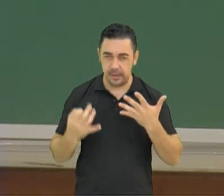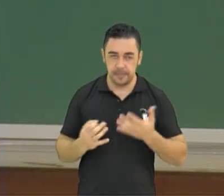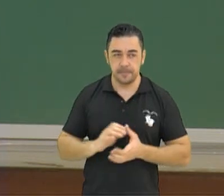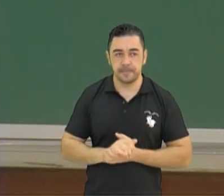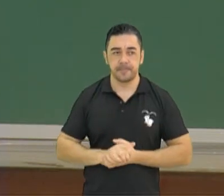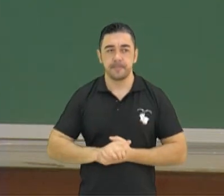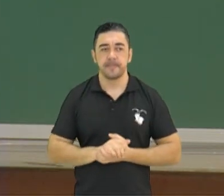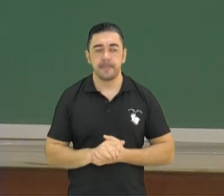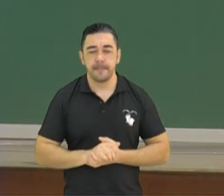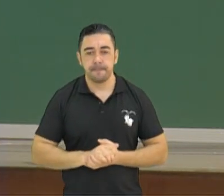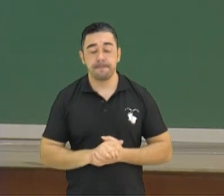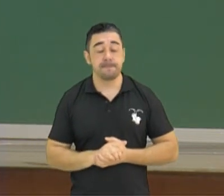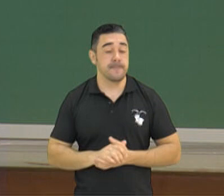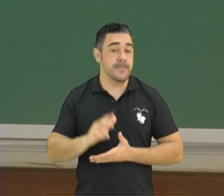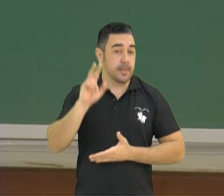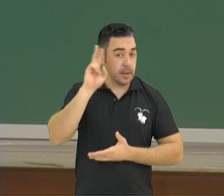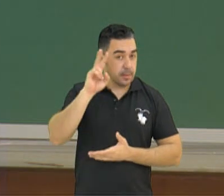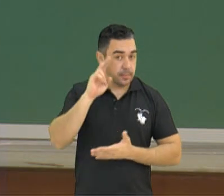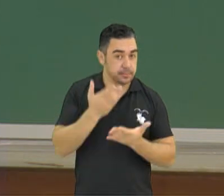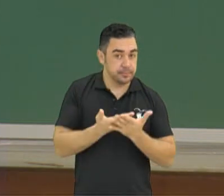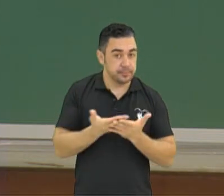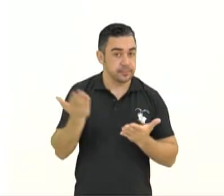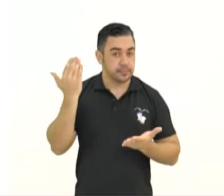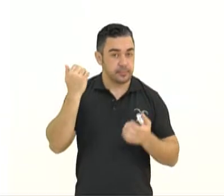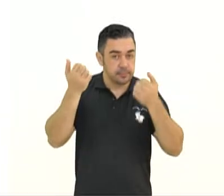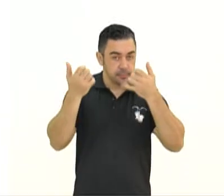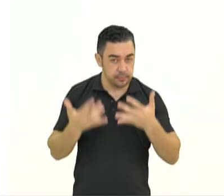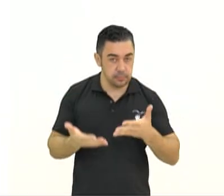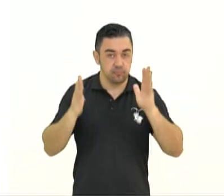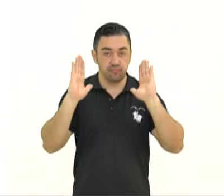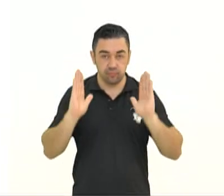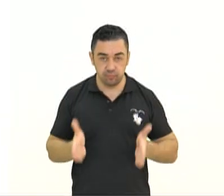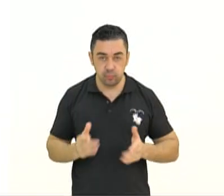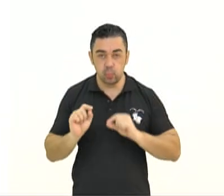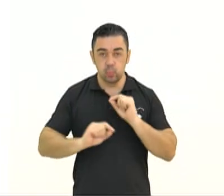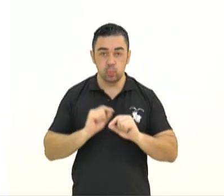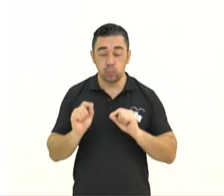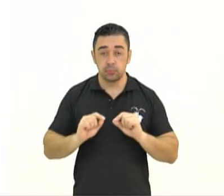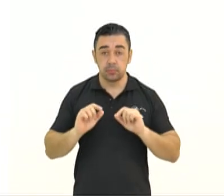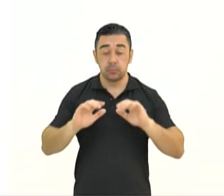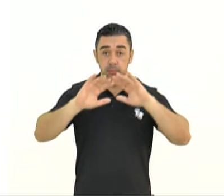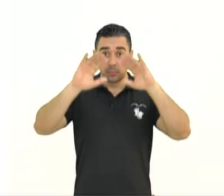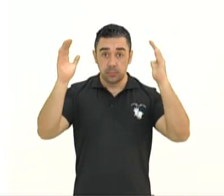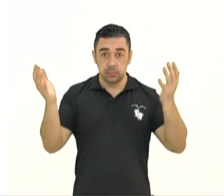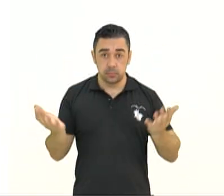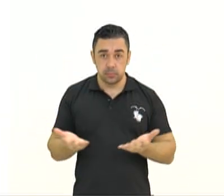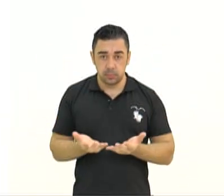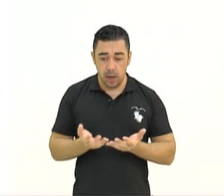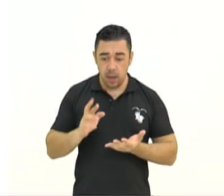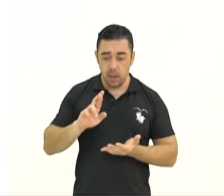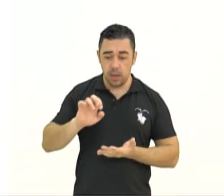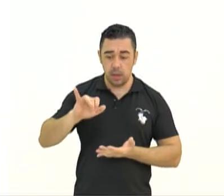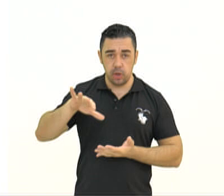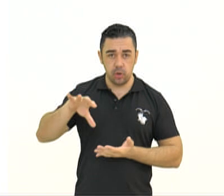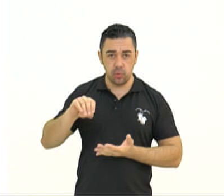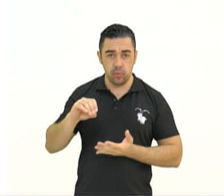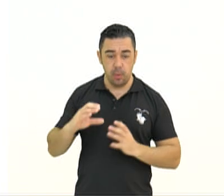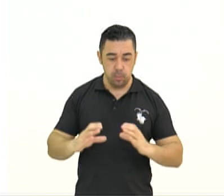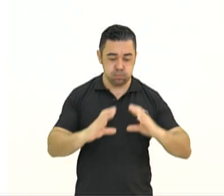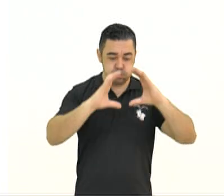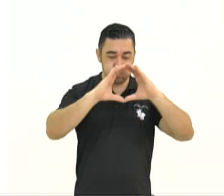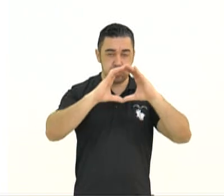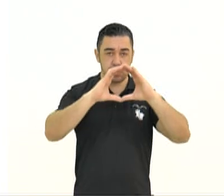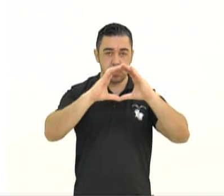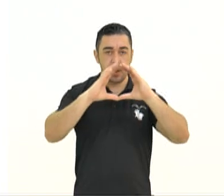gente. Lembrando, na aula passada a gente falou sobre isso já, né? Que o reino é como se fosse essa caixa maior, onde a gente vai